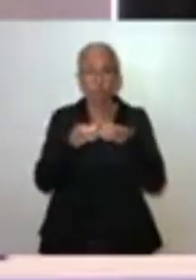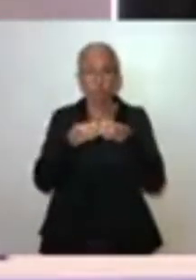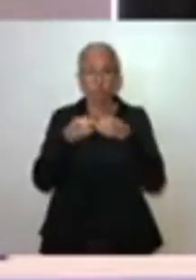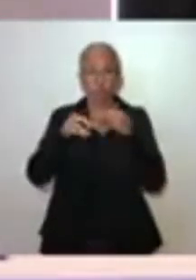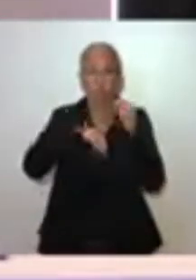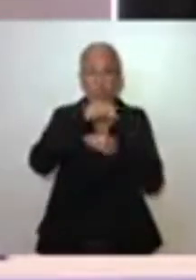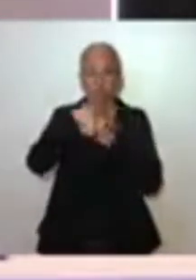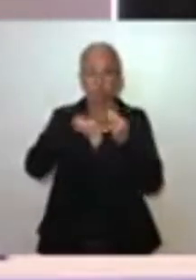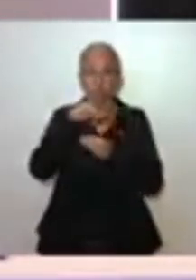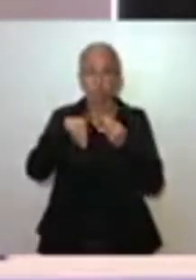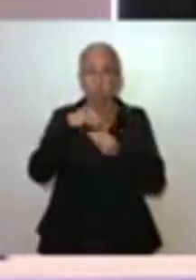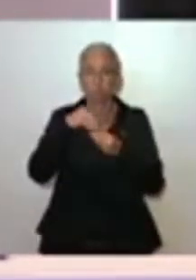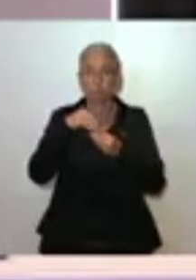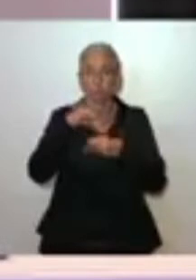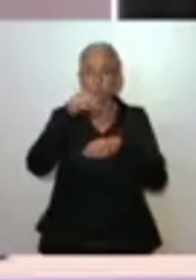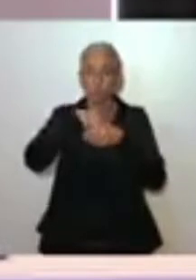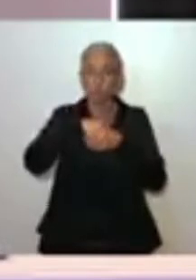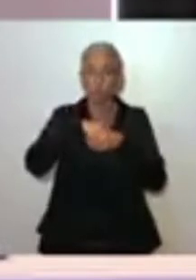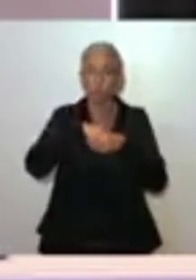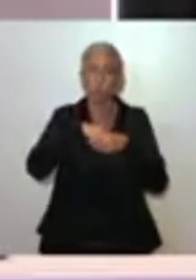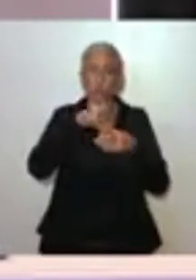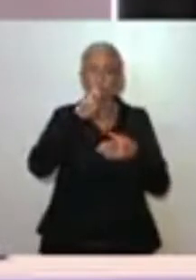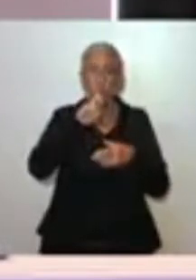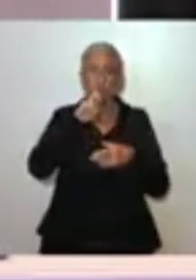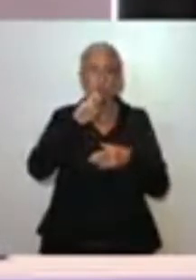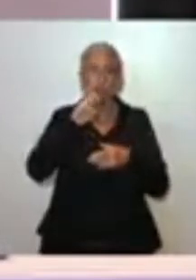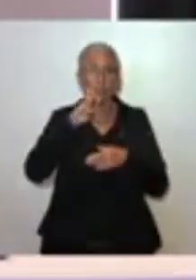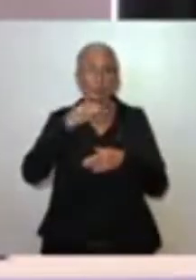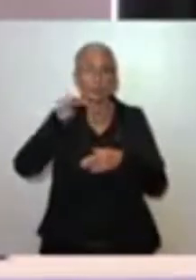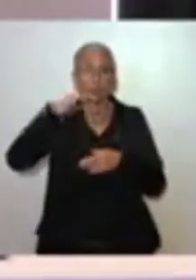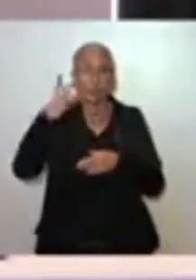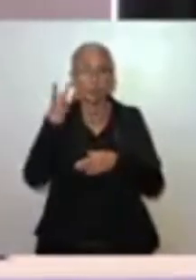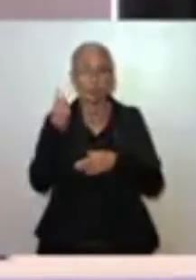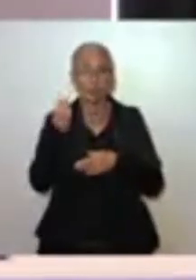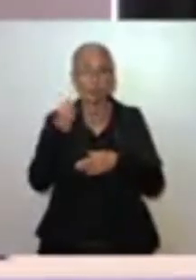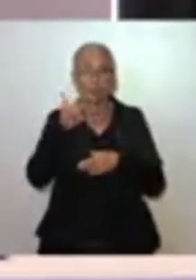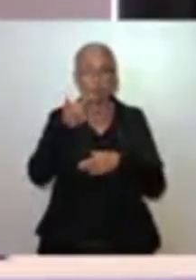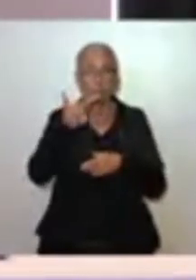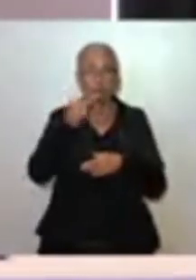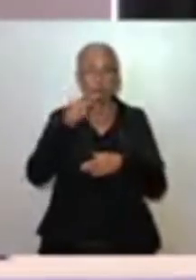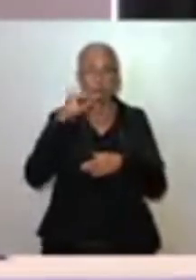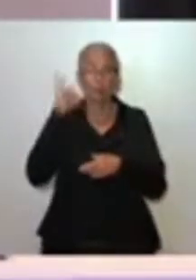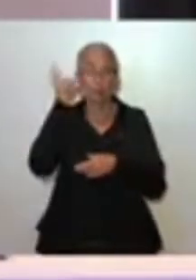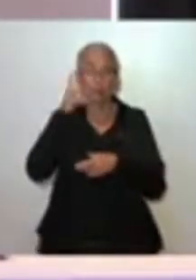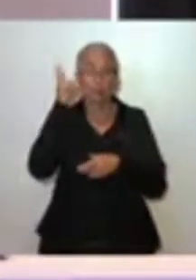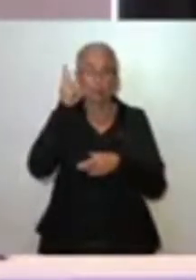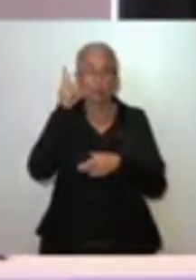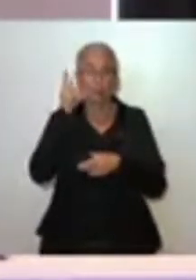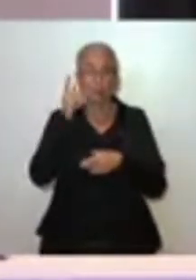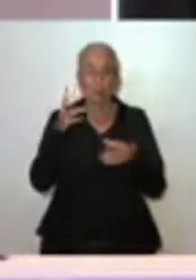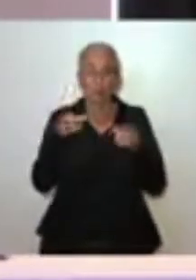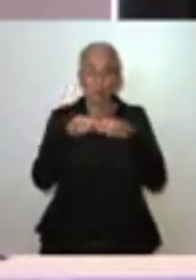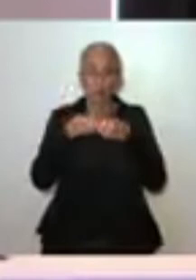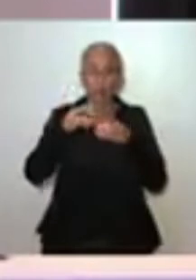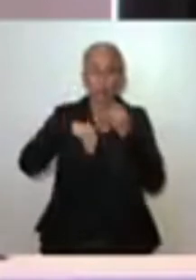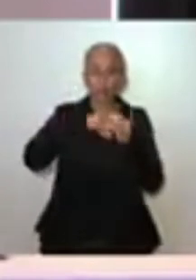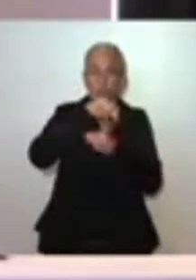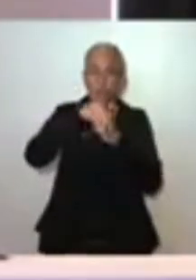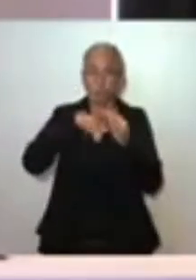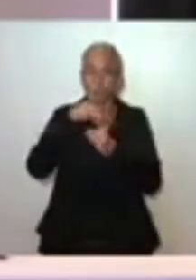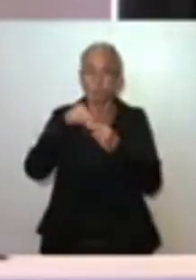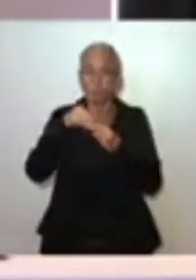e tem 135 milhões de eleitores e faz 70 deputados então o sistema distrital misto funciona